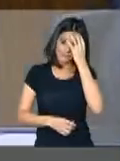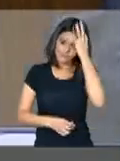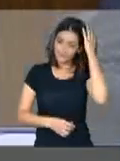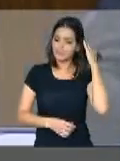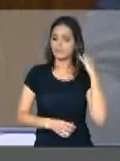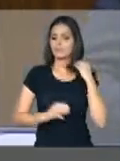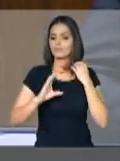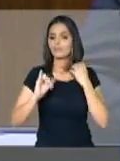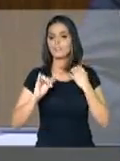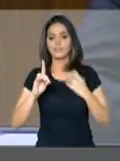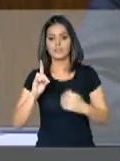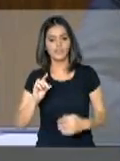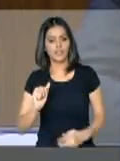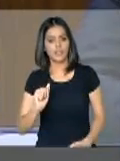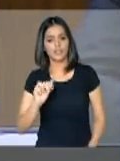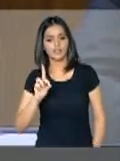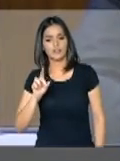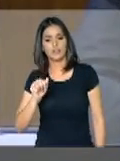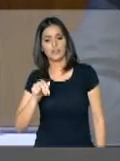cidadania.